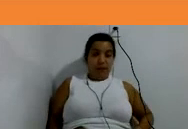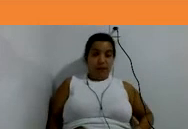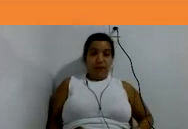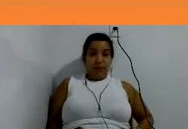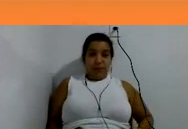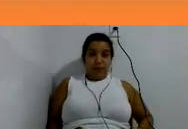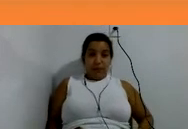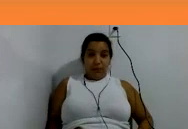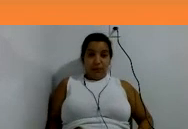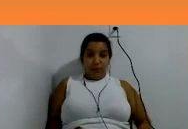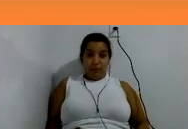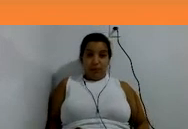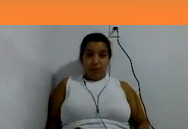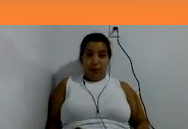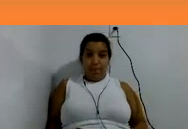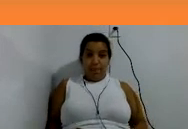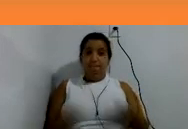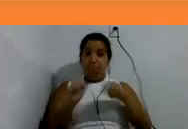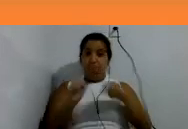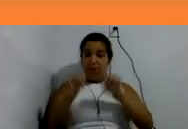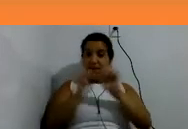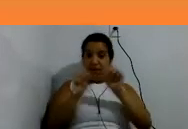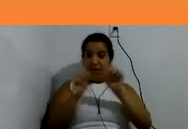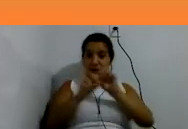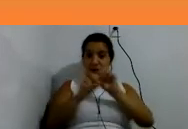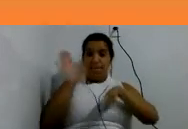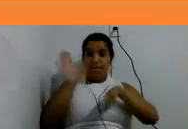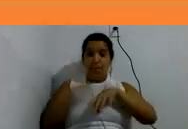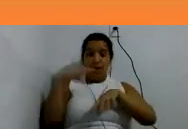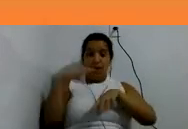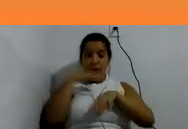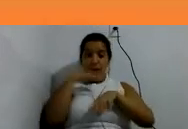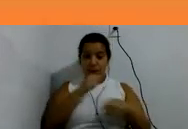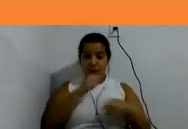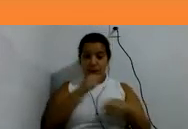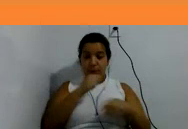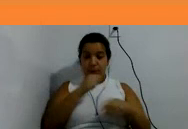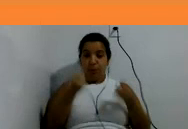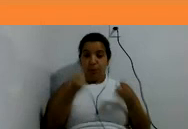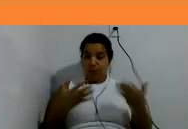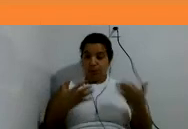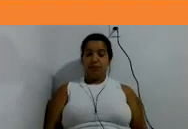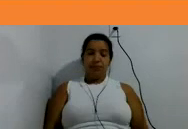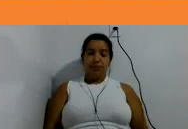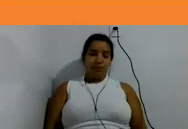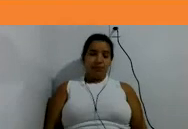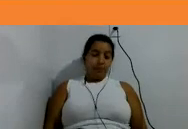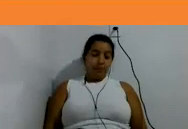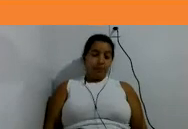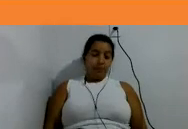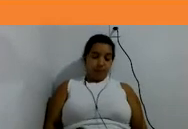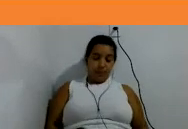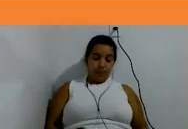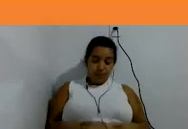Então, o diagnóstico poderia ter sido realizado de forma mais rápida? Explique.